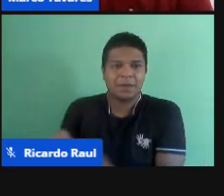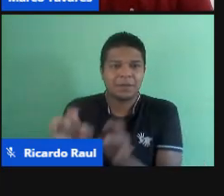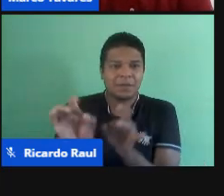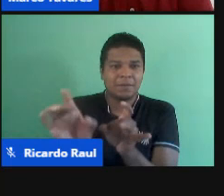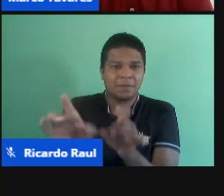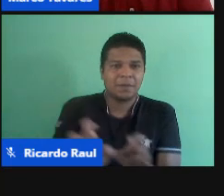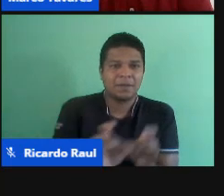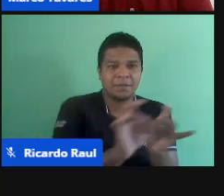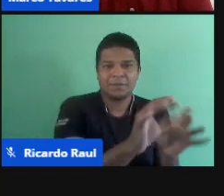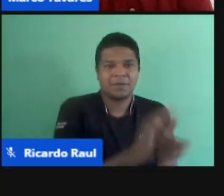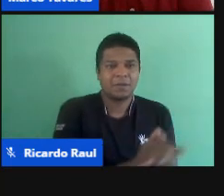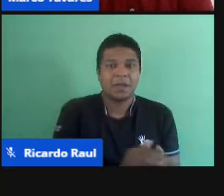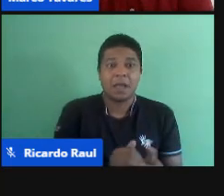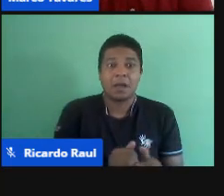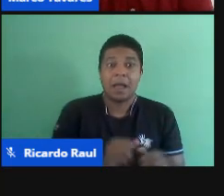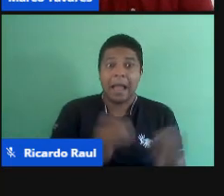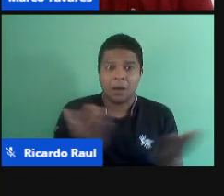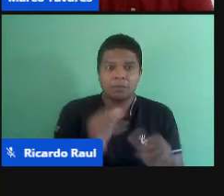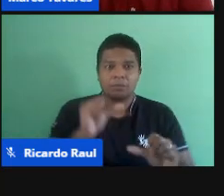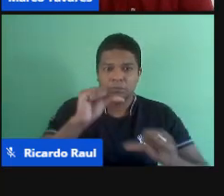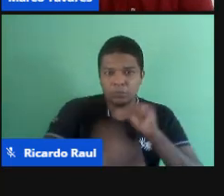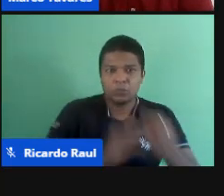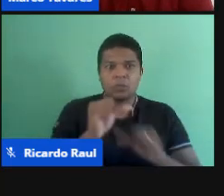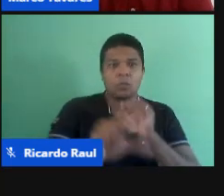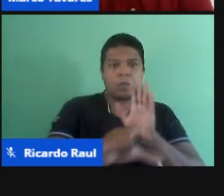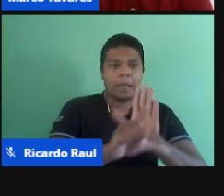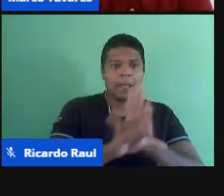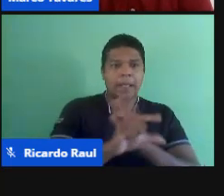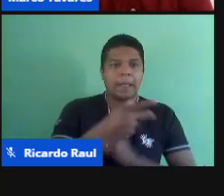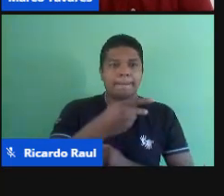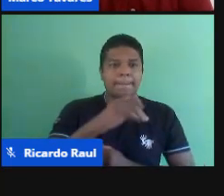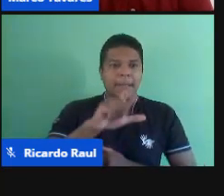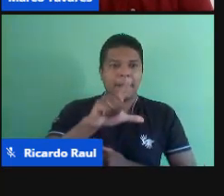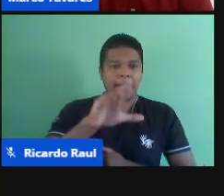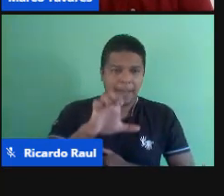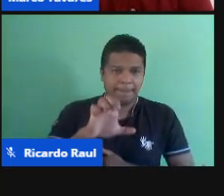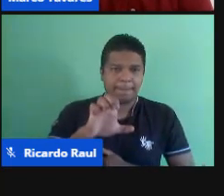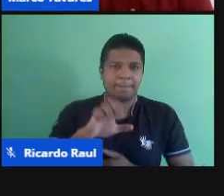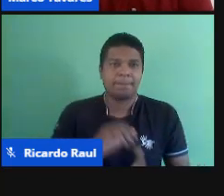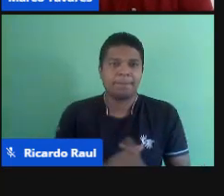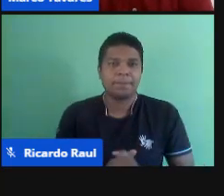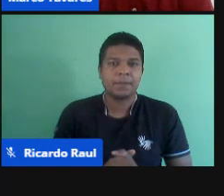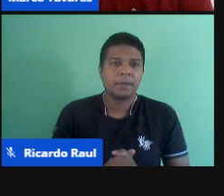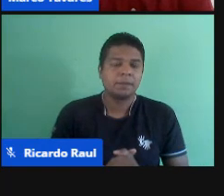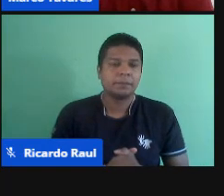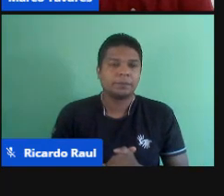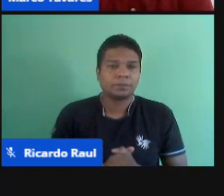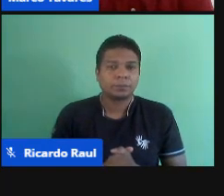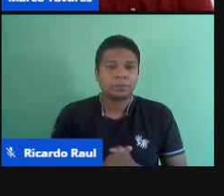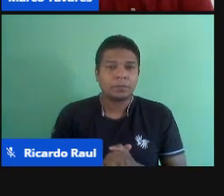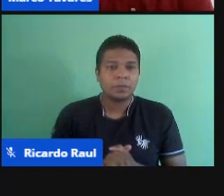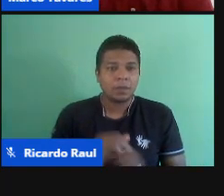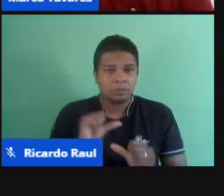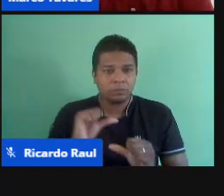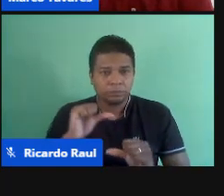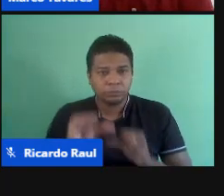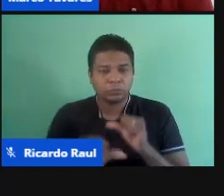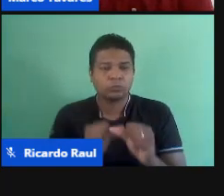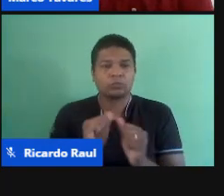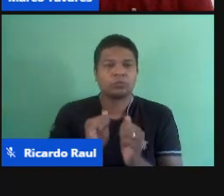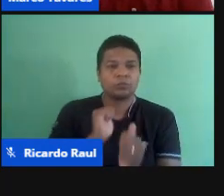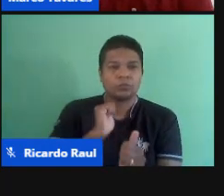E isso mudou com a Lei Pelé. E aí ele trouxe, além dessa mudança do futebol, que